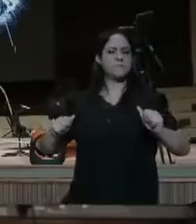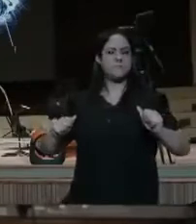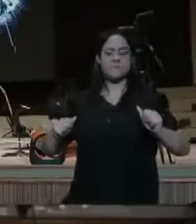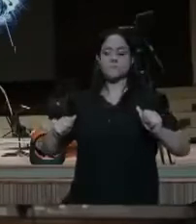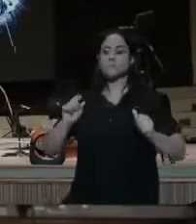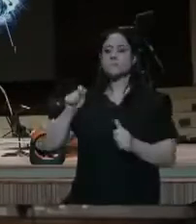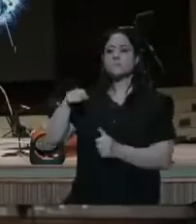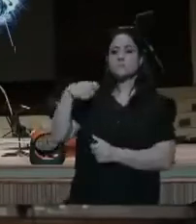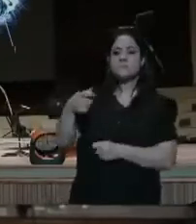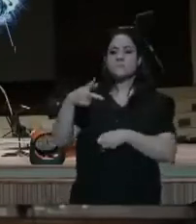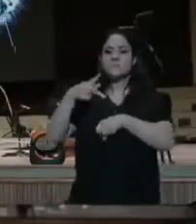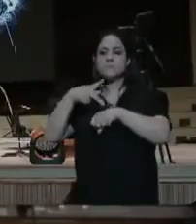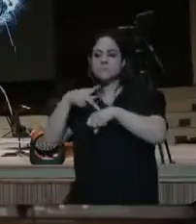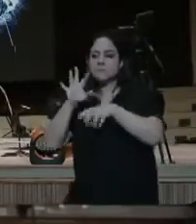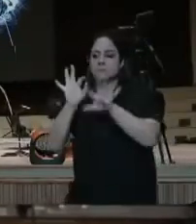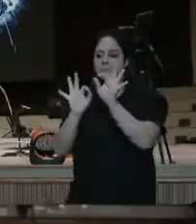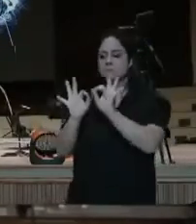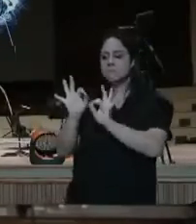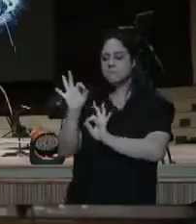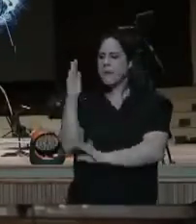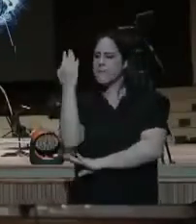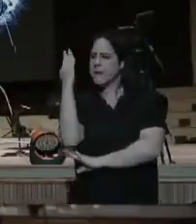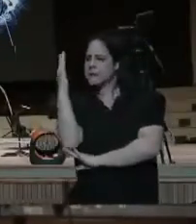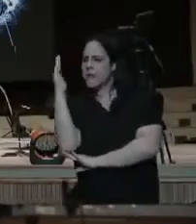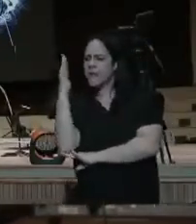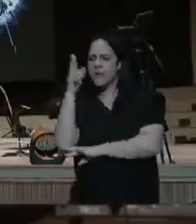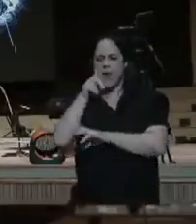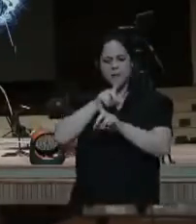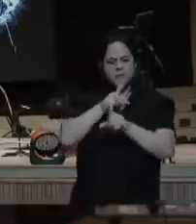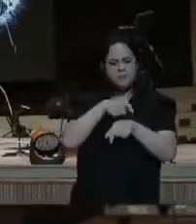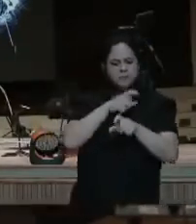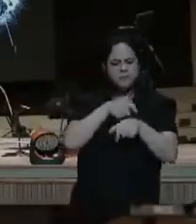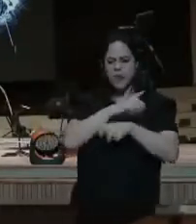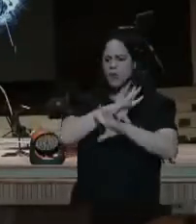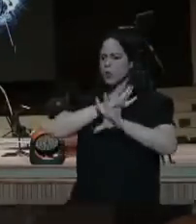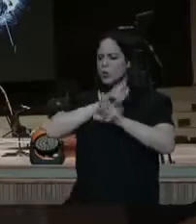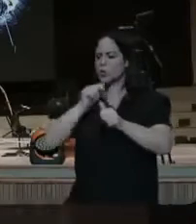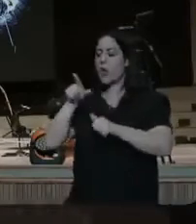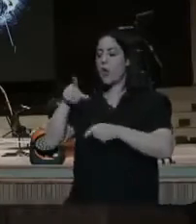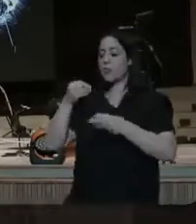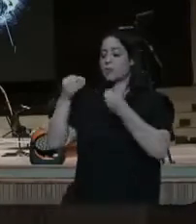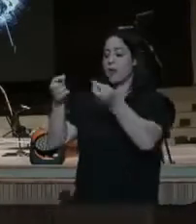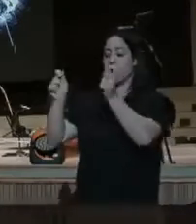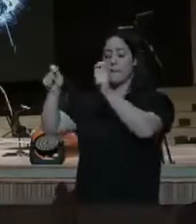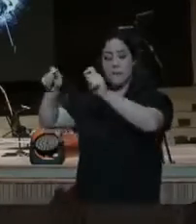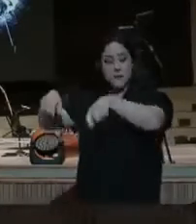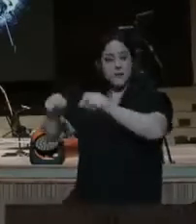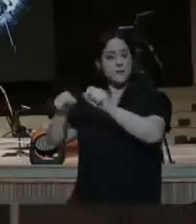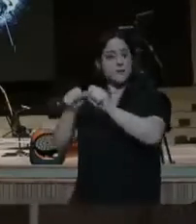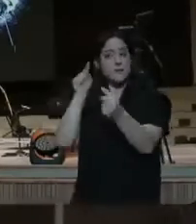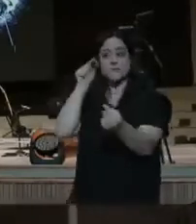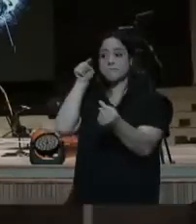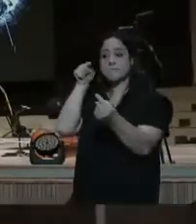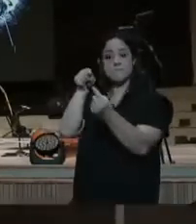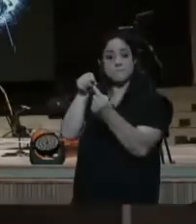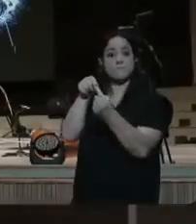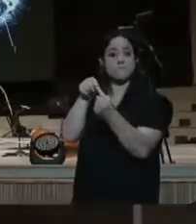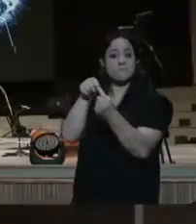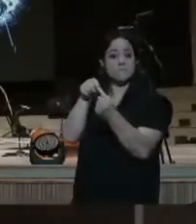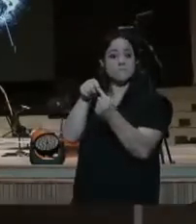pedras prioritário de madeira pra toda sorte lavores eu capacitei para cumprir um propósito